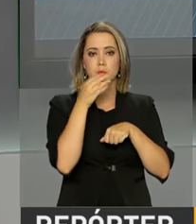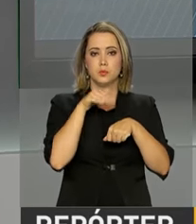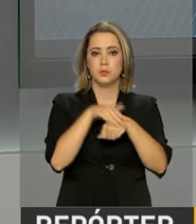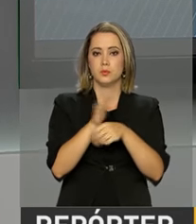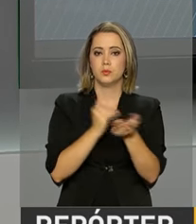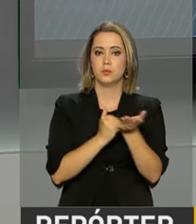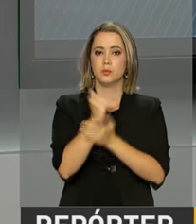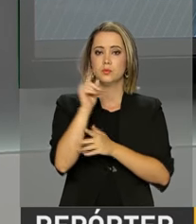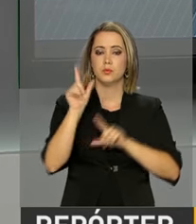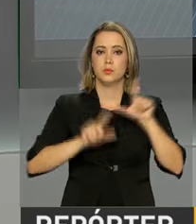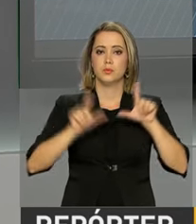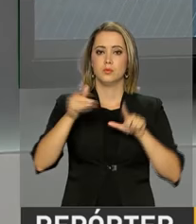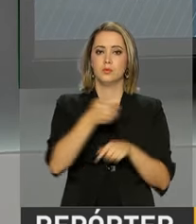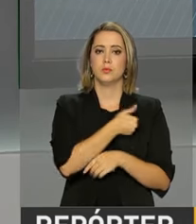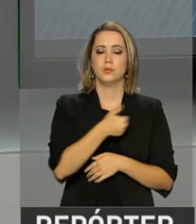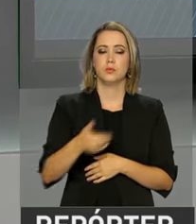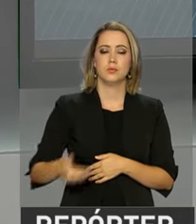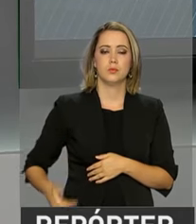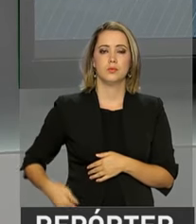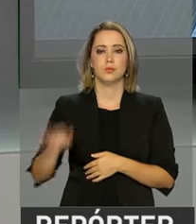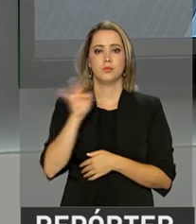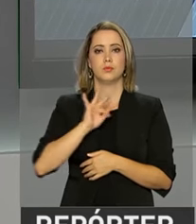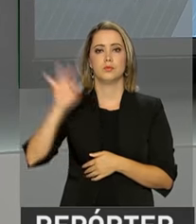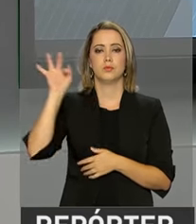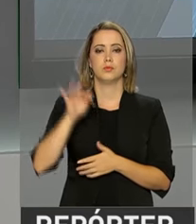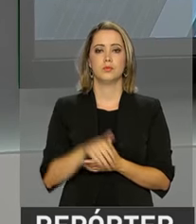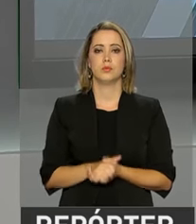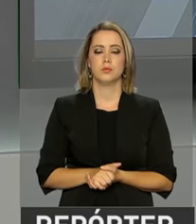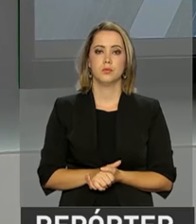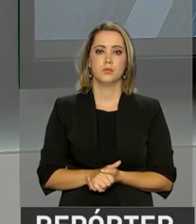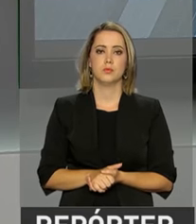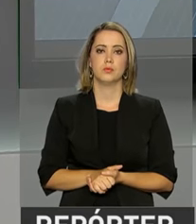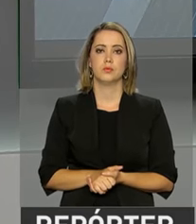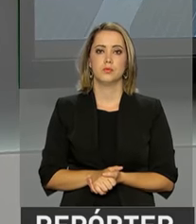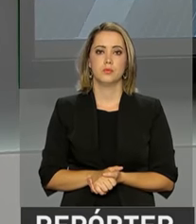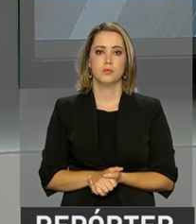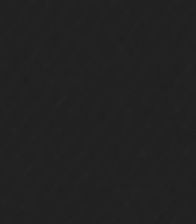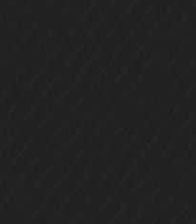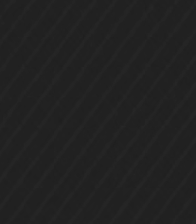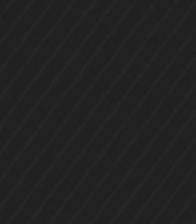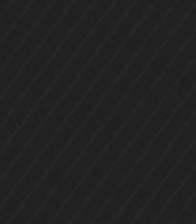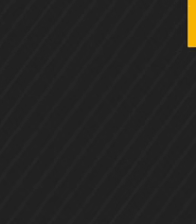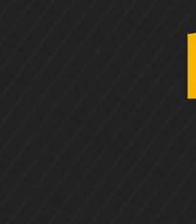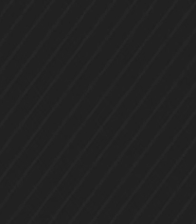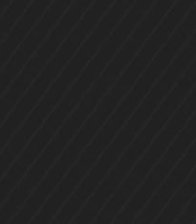ótima noite para você e continue com a gente aqui na NBR, a TV do Governo Federal.